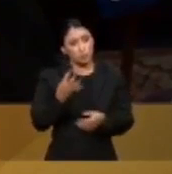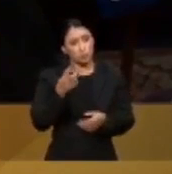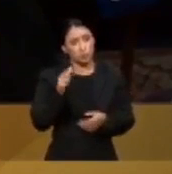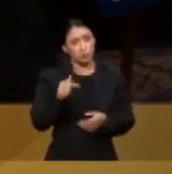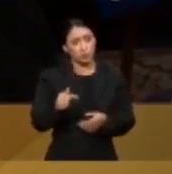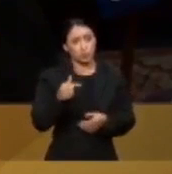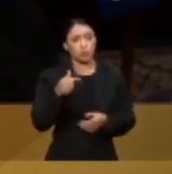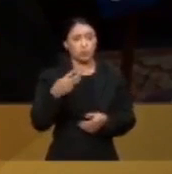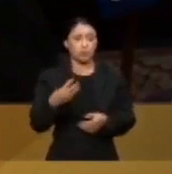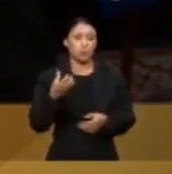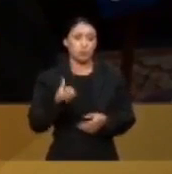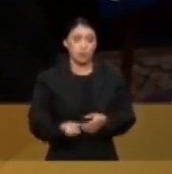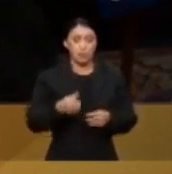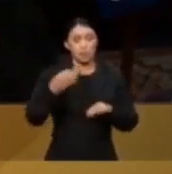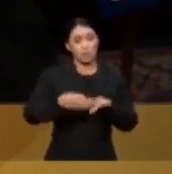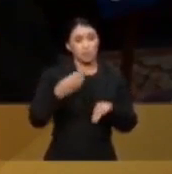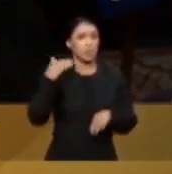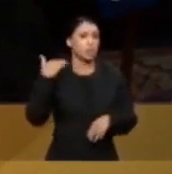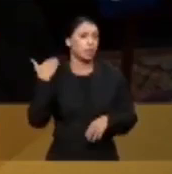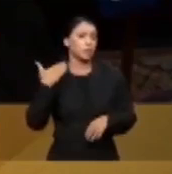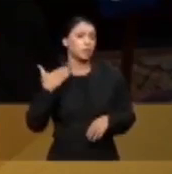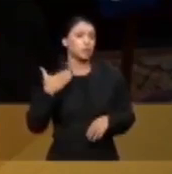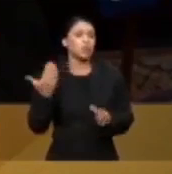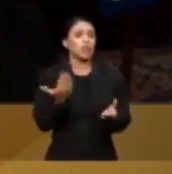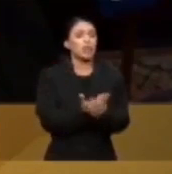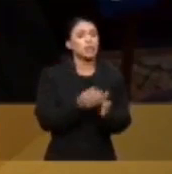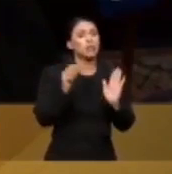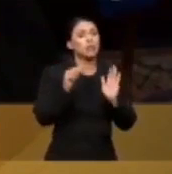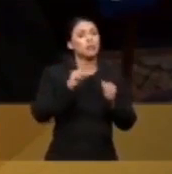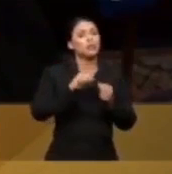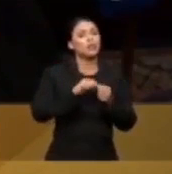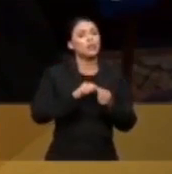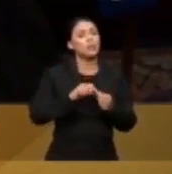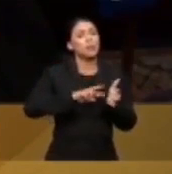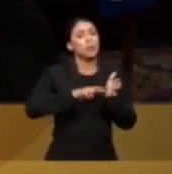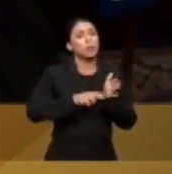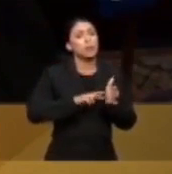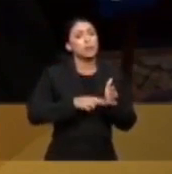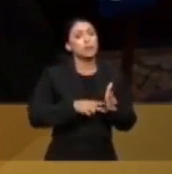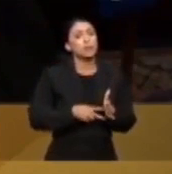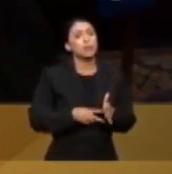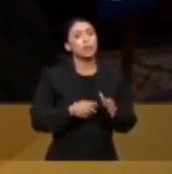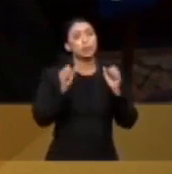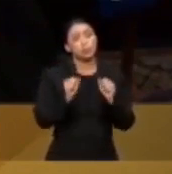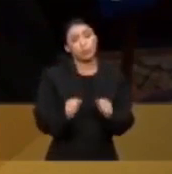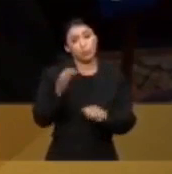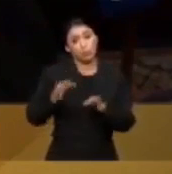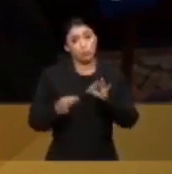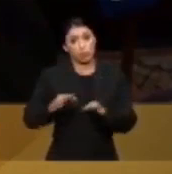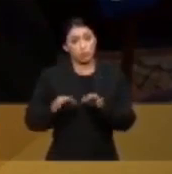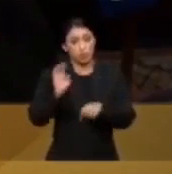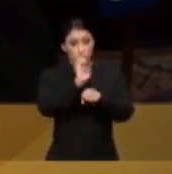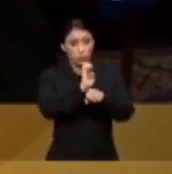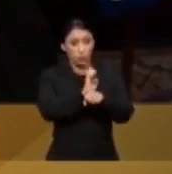Carmen Lúcia, na qual se conheceu da ação anulatória proposta pelo Sindicato dos Servidores do Poder Judiciário do Estado da Paraíba,